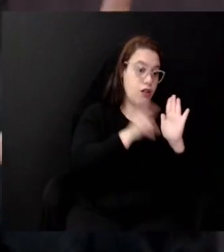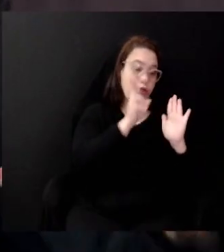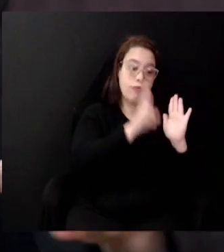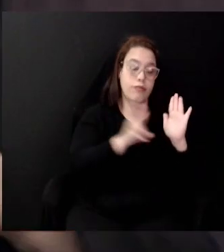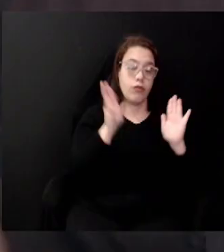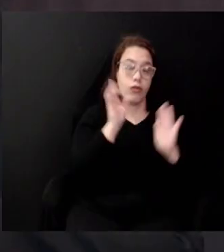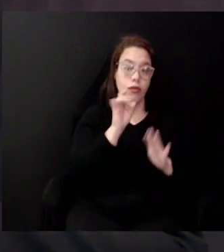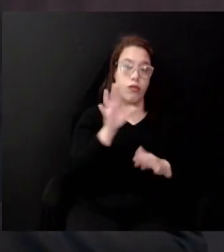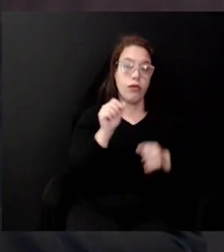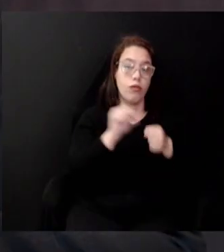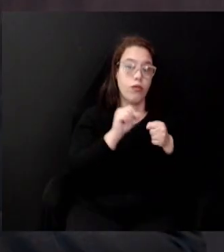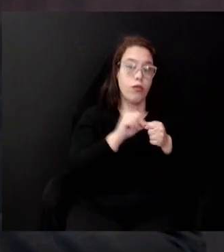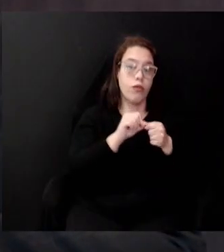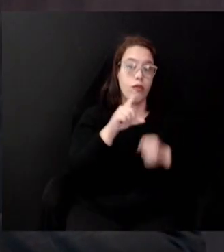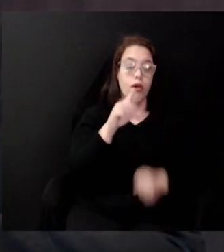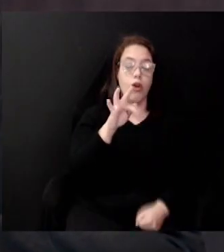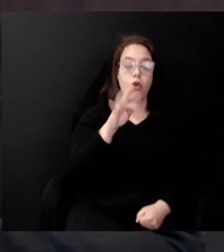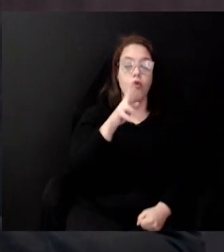uma figurinha.